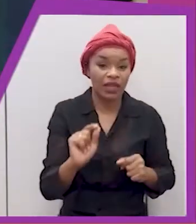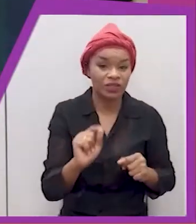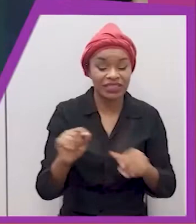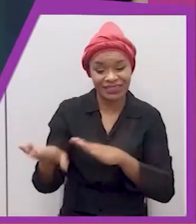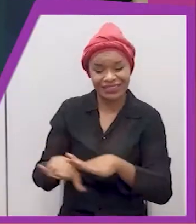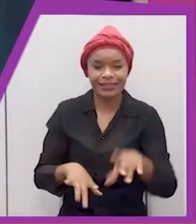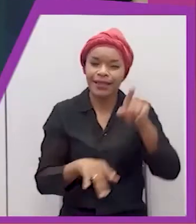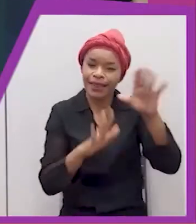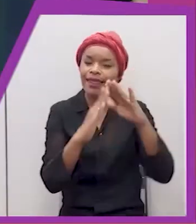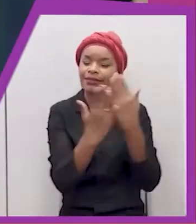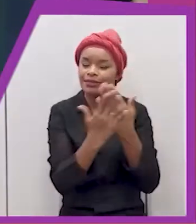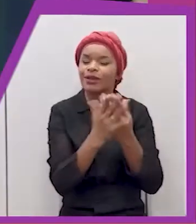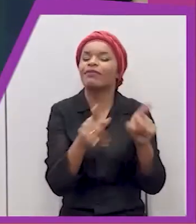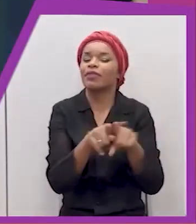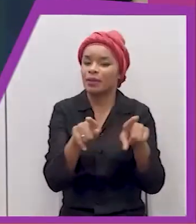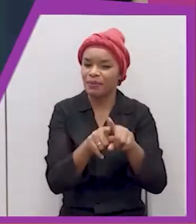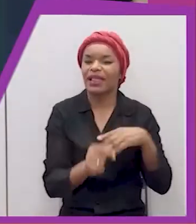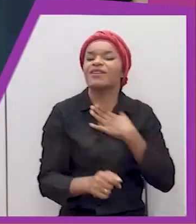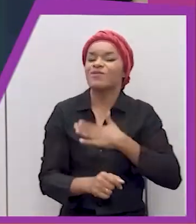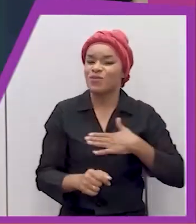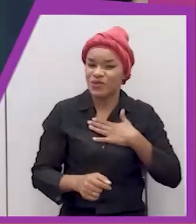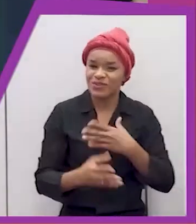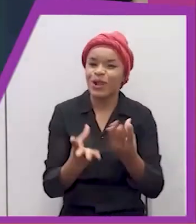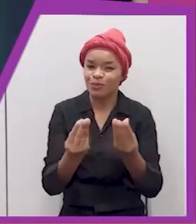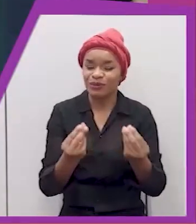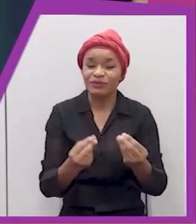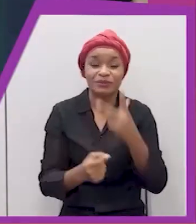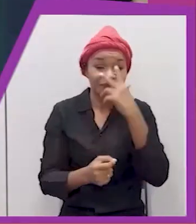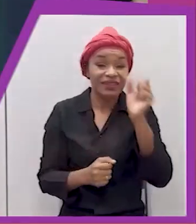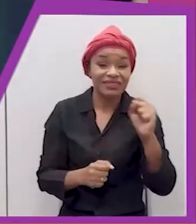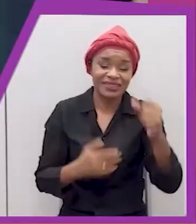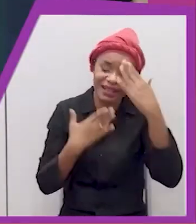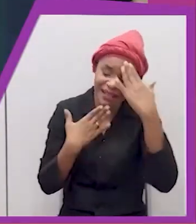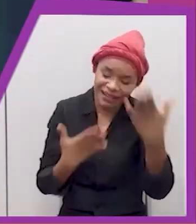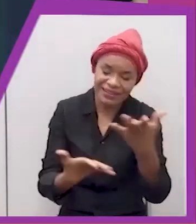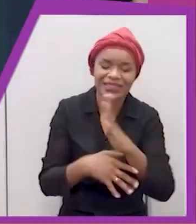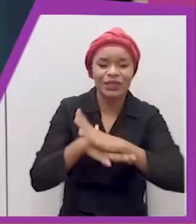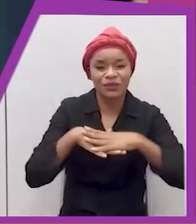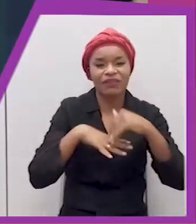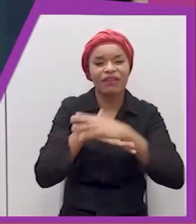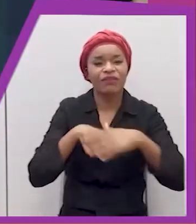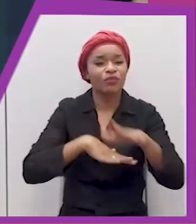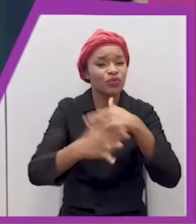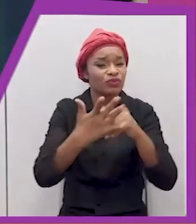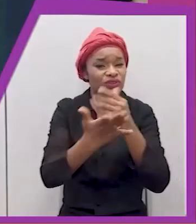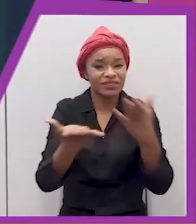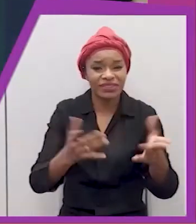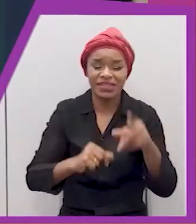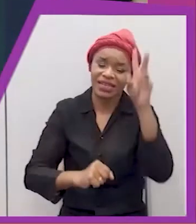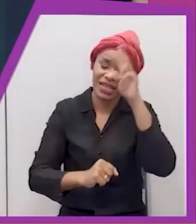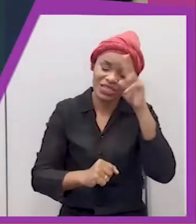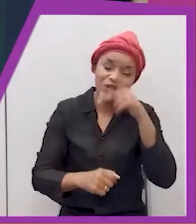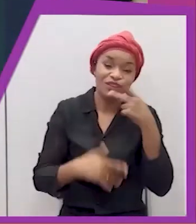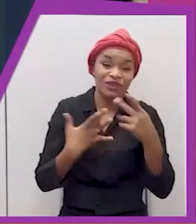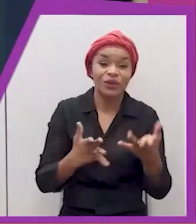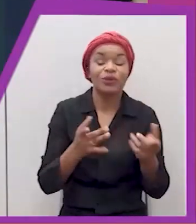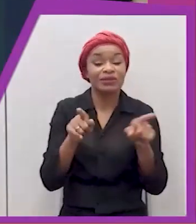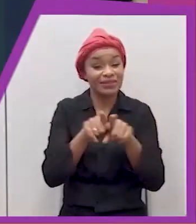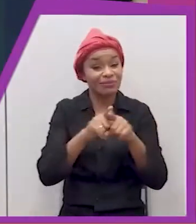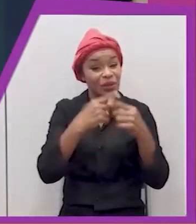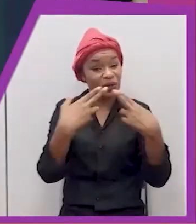a brincar com as palavras é que hoje é isso que a gente vai fazer espero que vocês tenham gostado